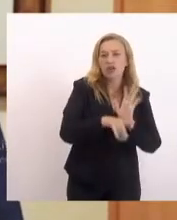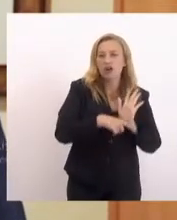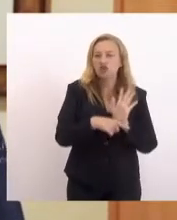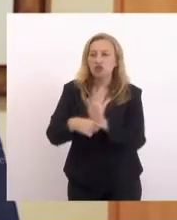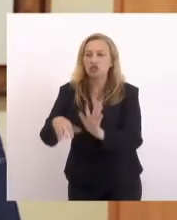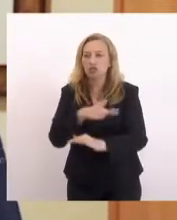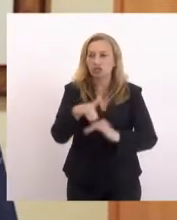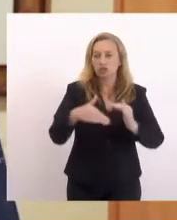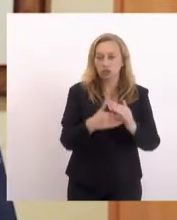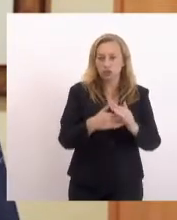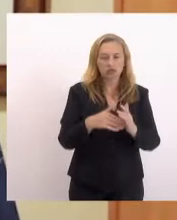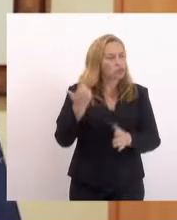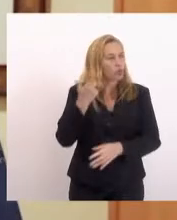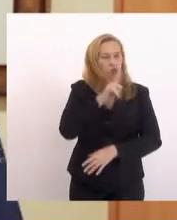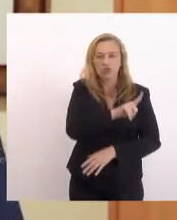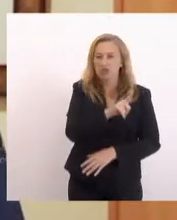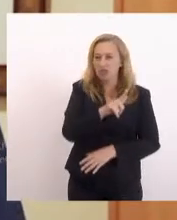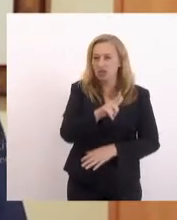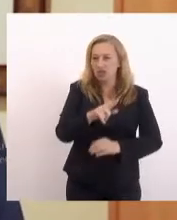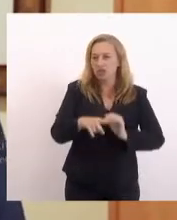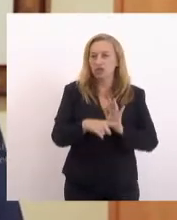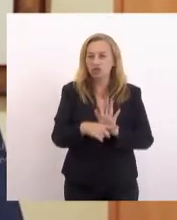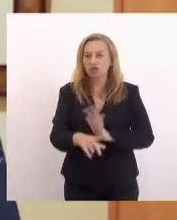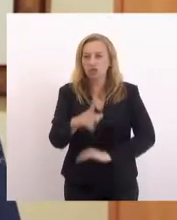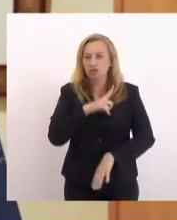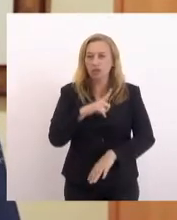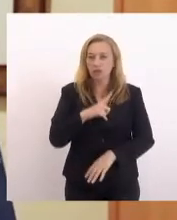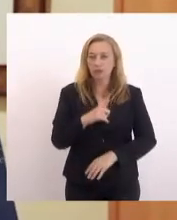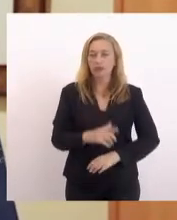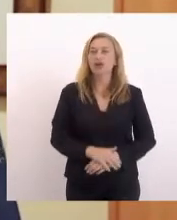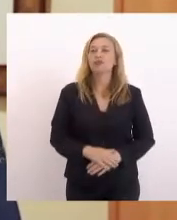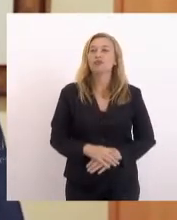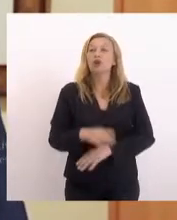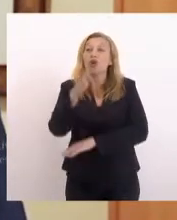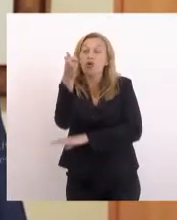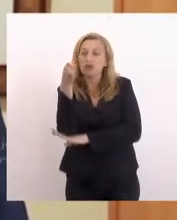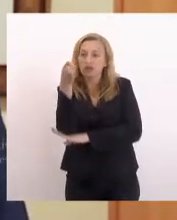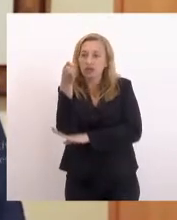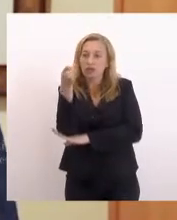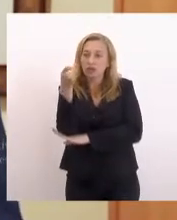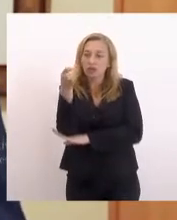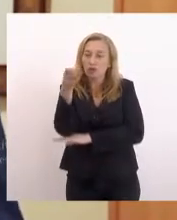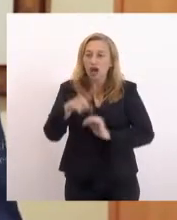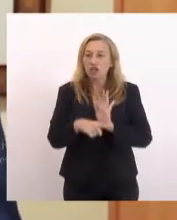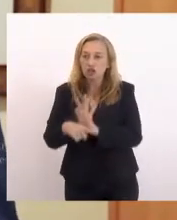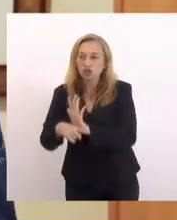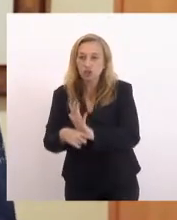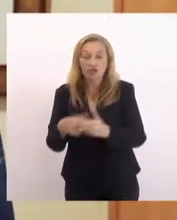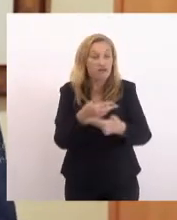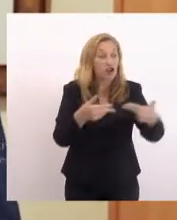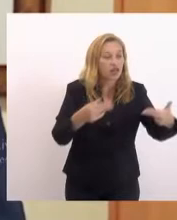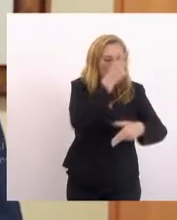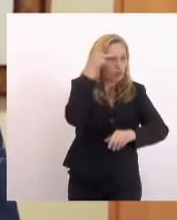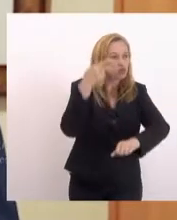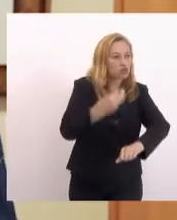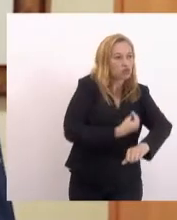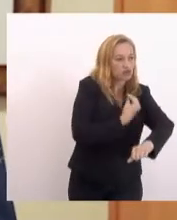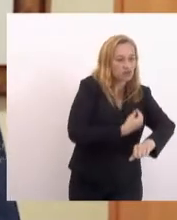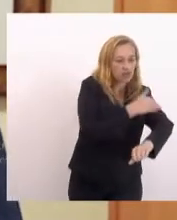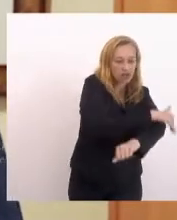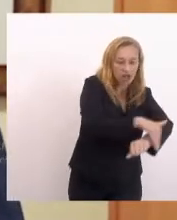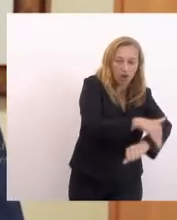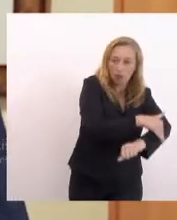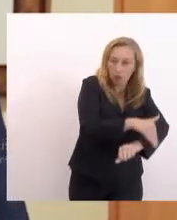que não conseguiam receber assistência. E o lançamento do Hotel Acolhedor retirou milhares de pessoas das ruas, do